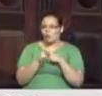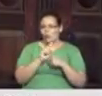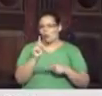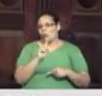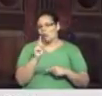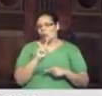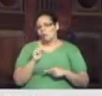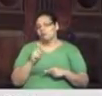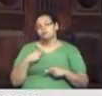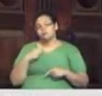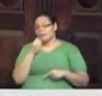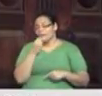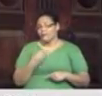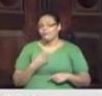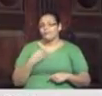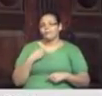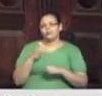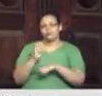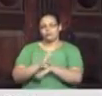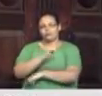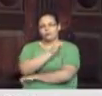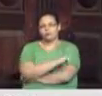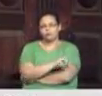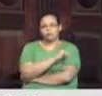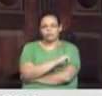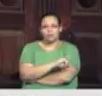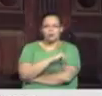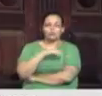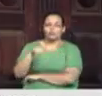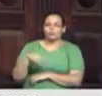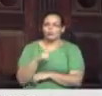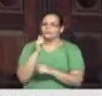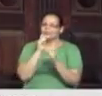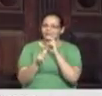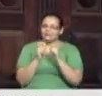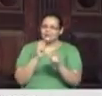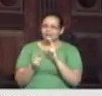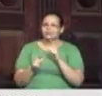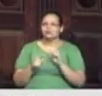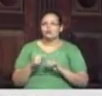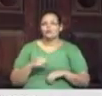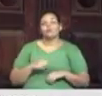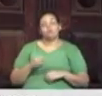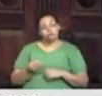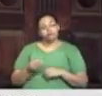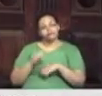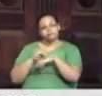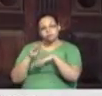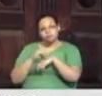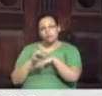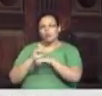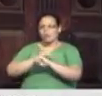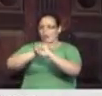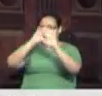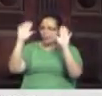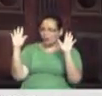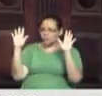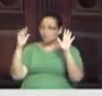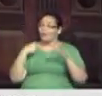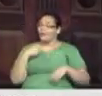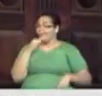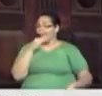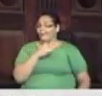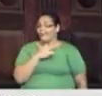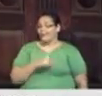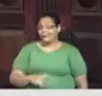magnitude em benefício do Estado do Rio de Janeiro? Então essas são as nossas críticas que foram colocadas de maneira muito clara. E eu